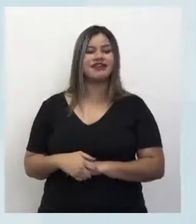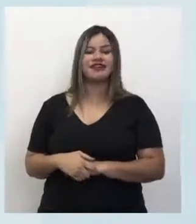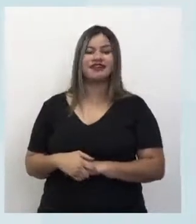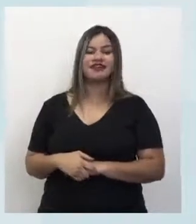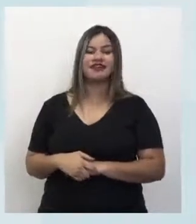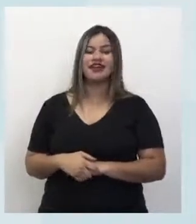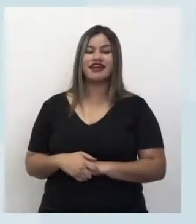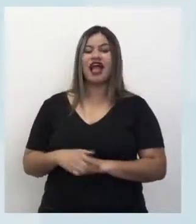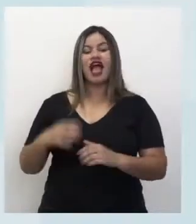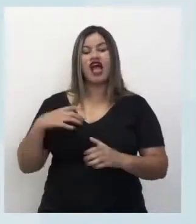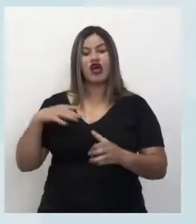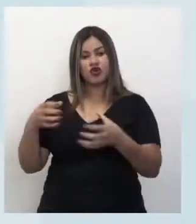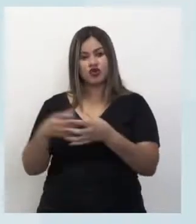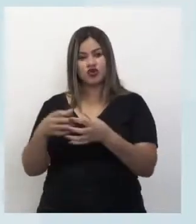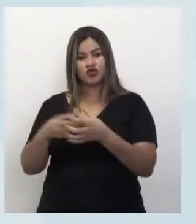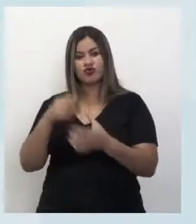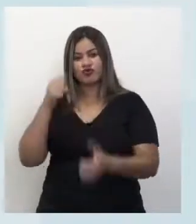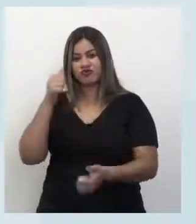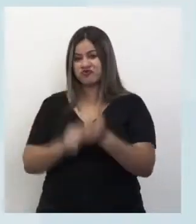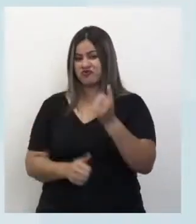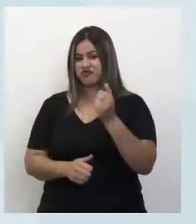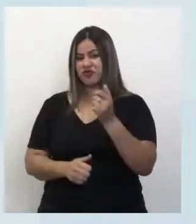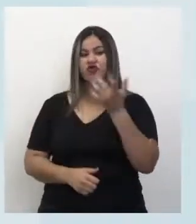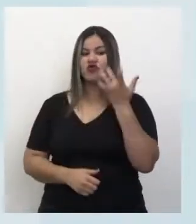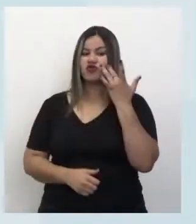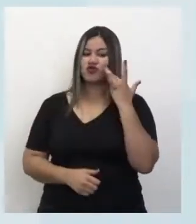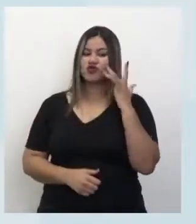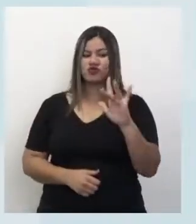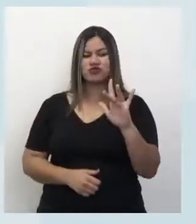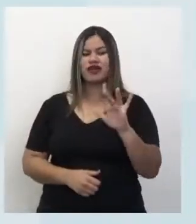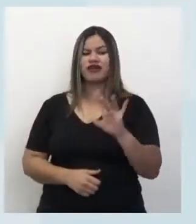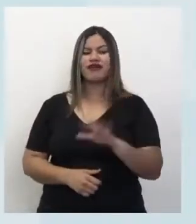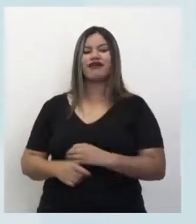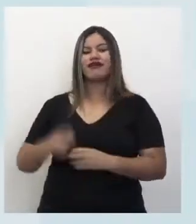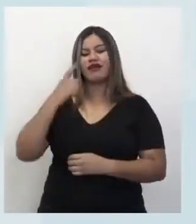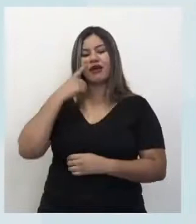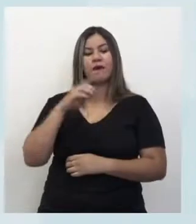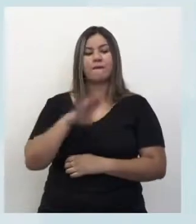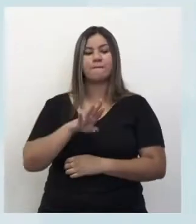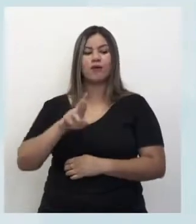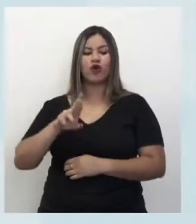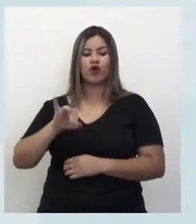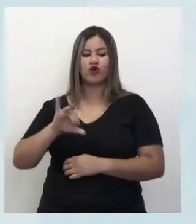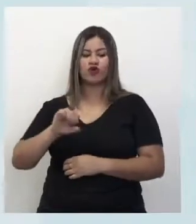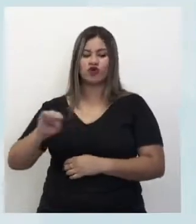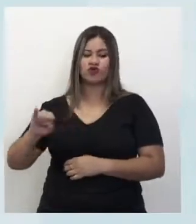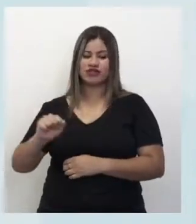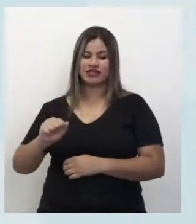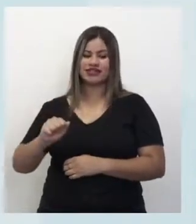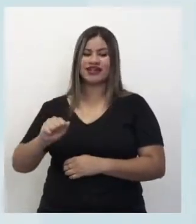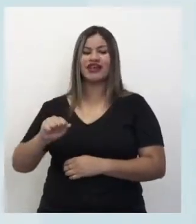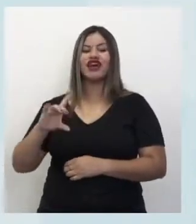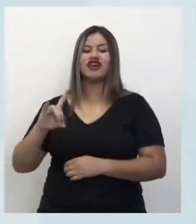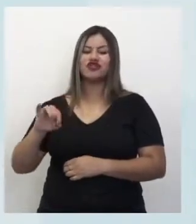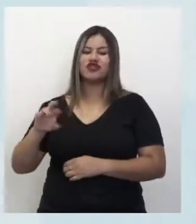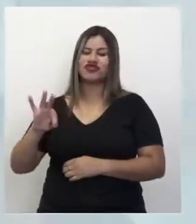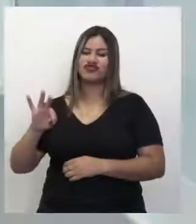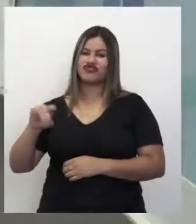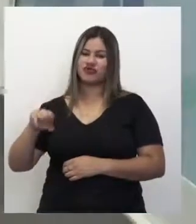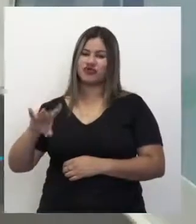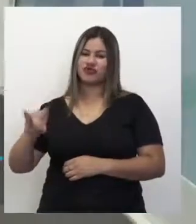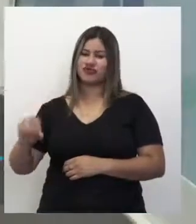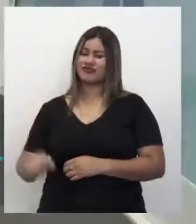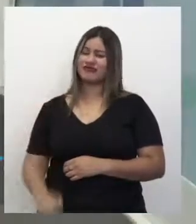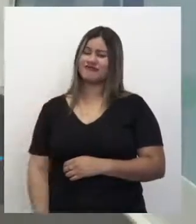um time, gente, eu não sei falar, acho que é Borussia Dortmund. Olha, Gente, eu não posso te ajudar, porque eu sou